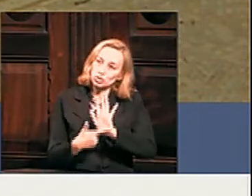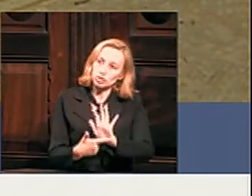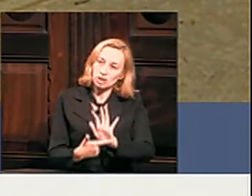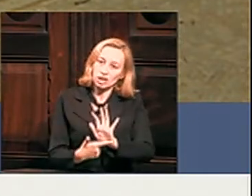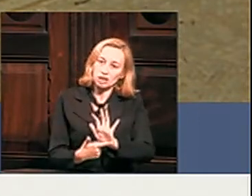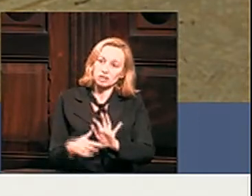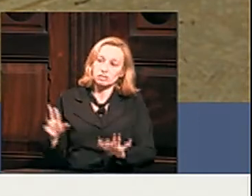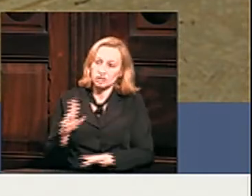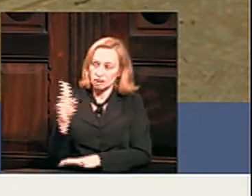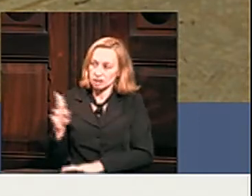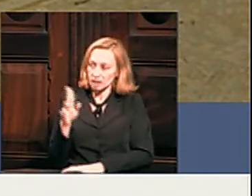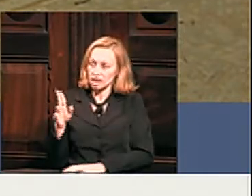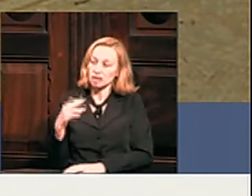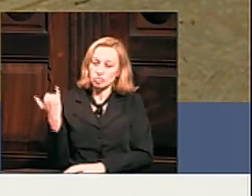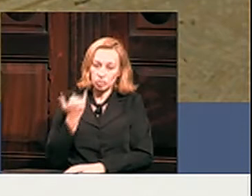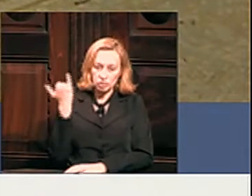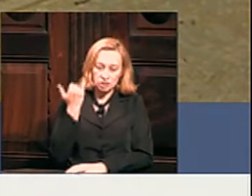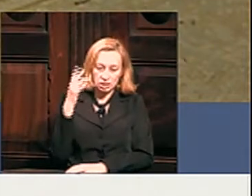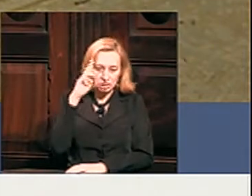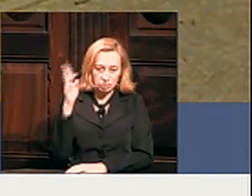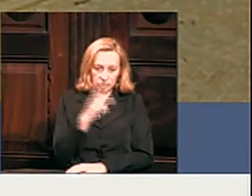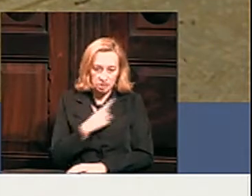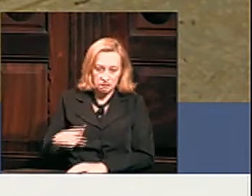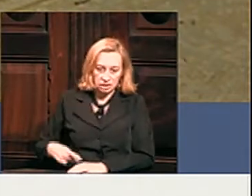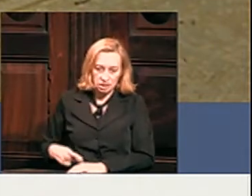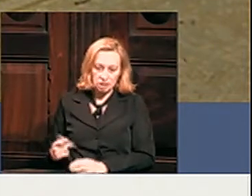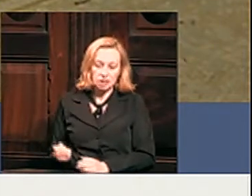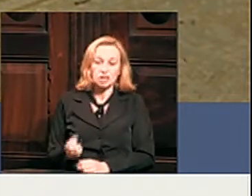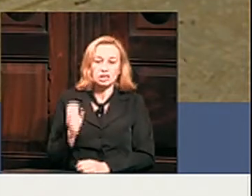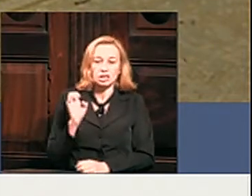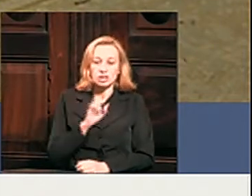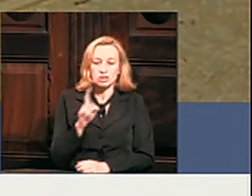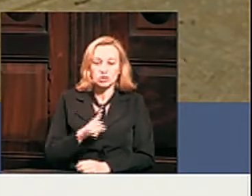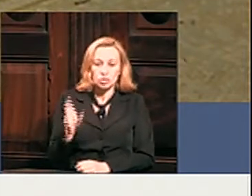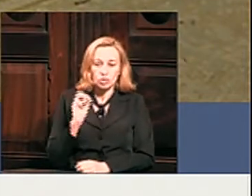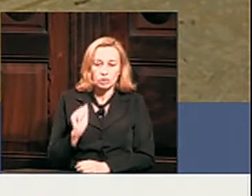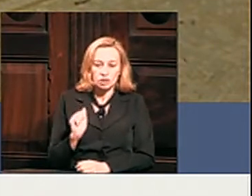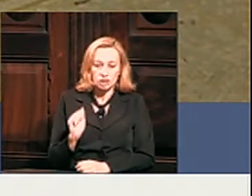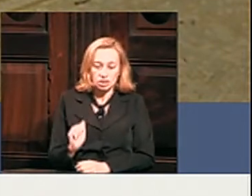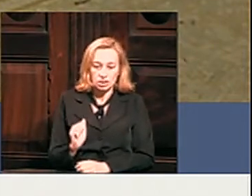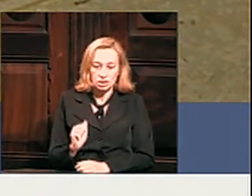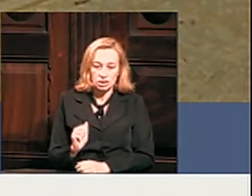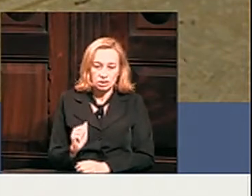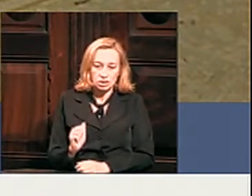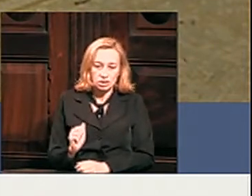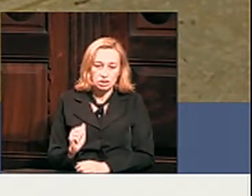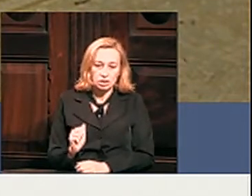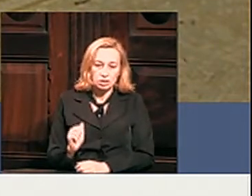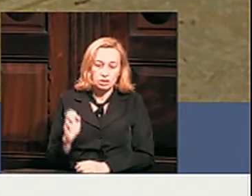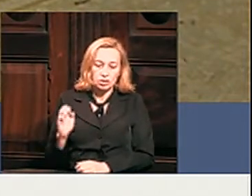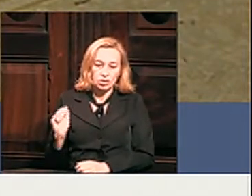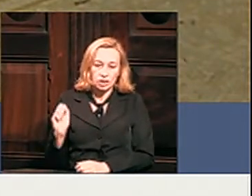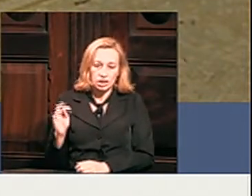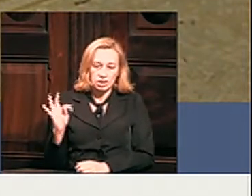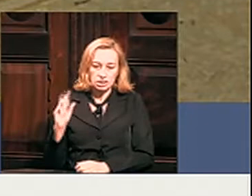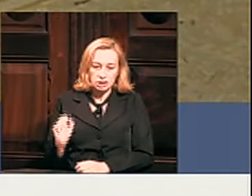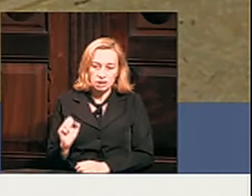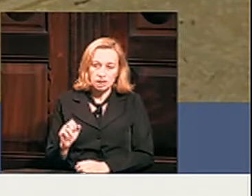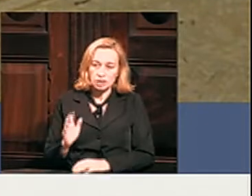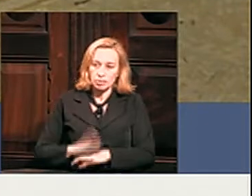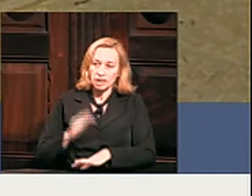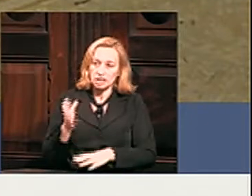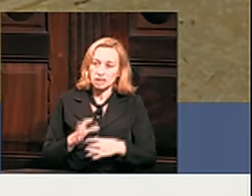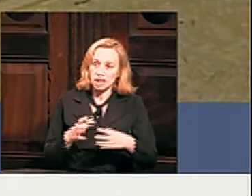dessa universidade. É importante lembrar, senhor presidente, que a Zona Oeste da cidade do Rio de Janeiro é a região da capital que mais cresce,